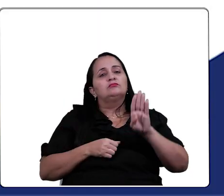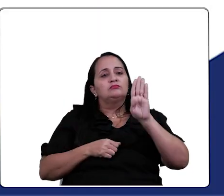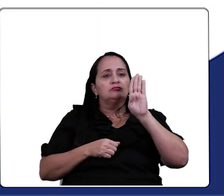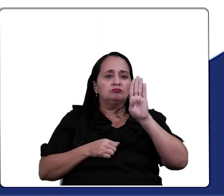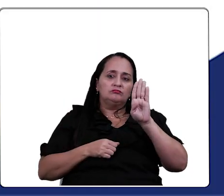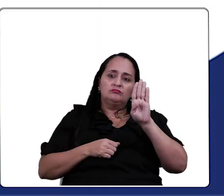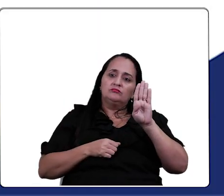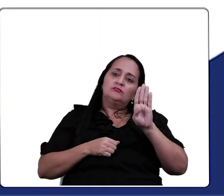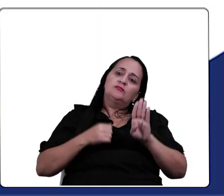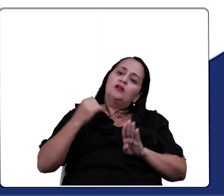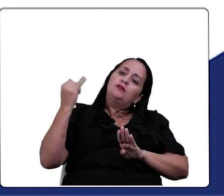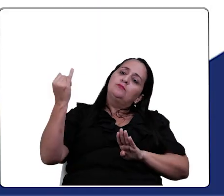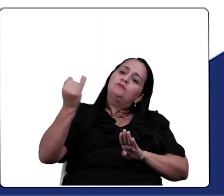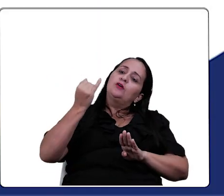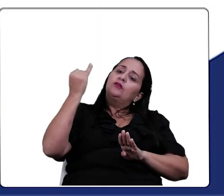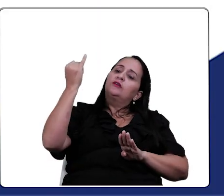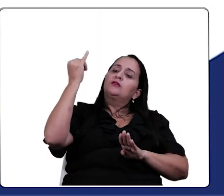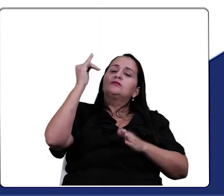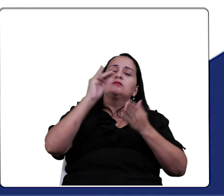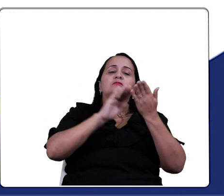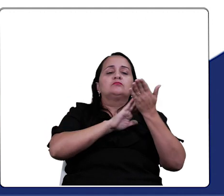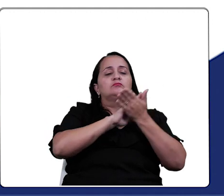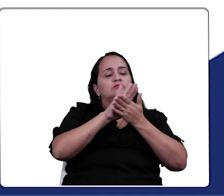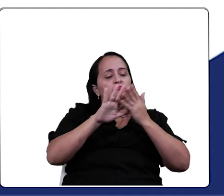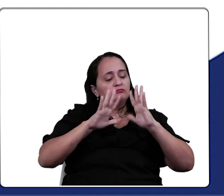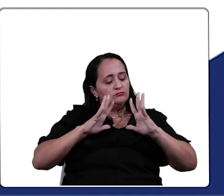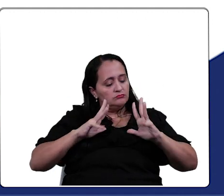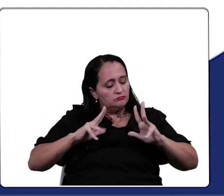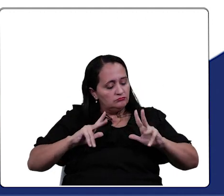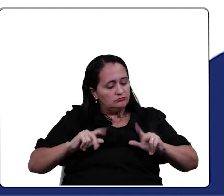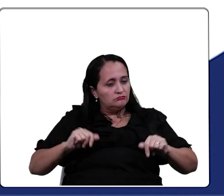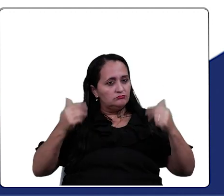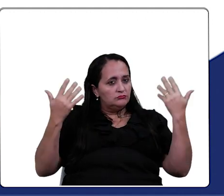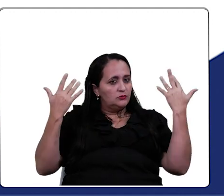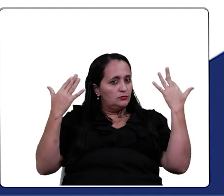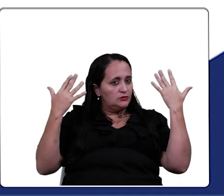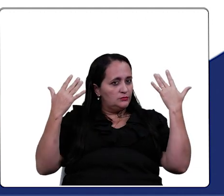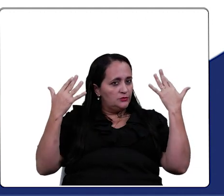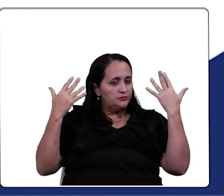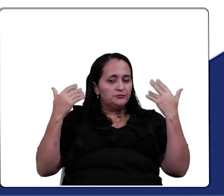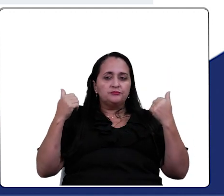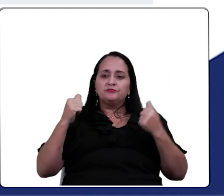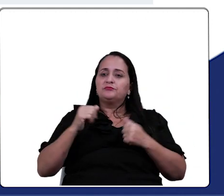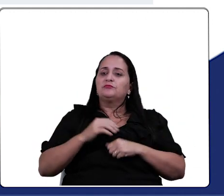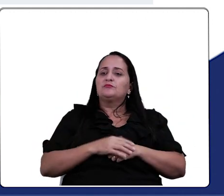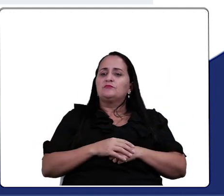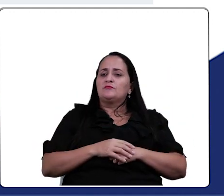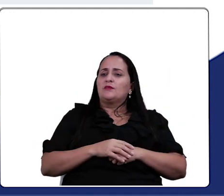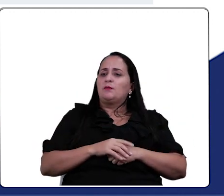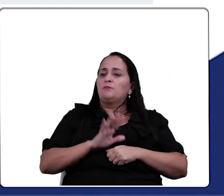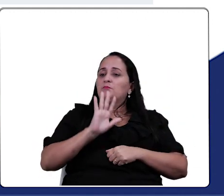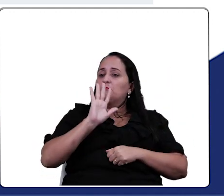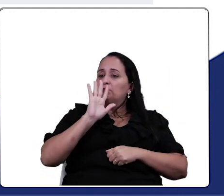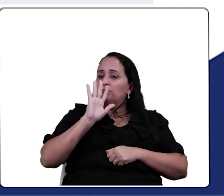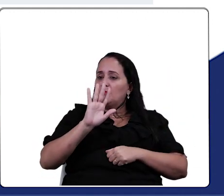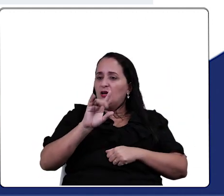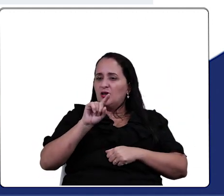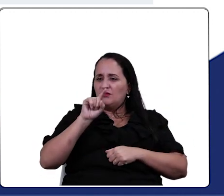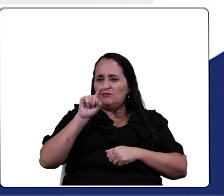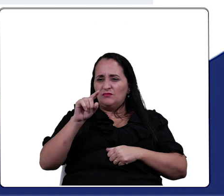correta, letra B. A importância da higiene com as mãos. Mas não